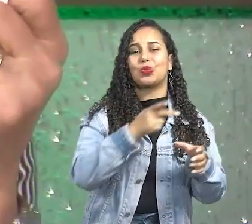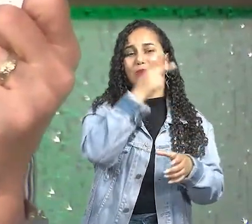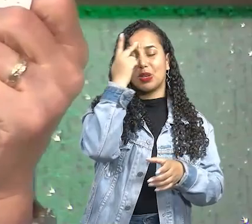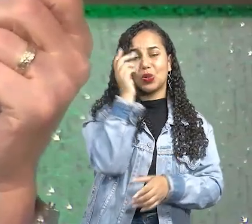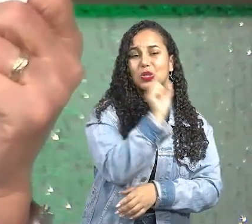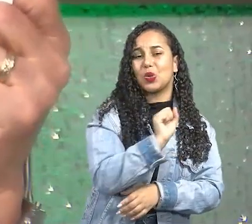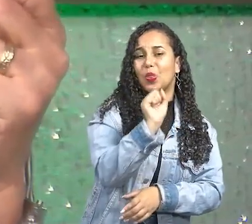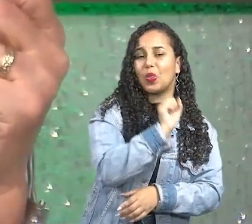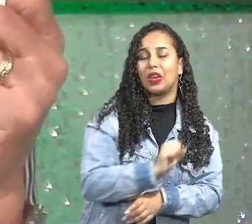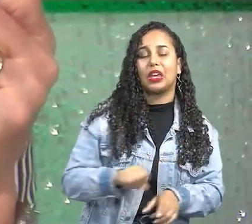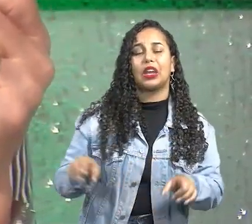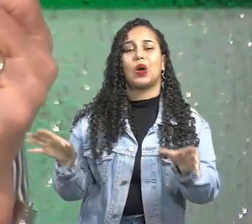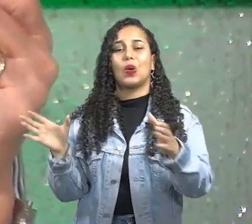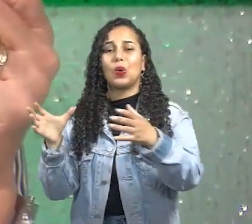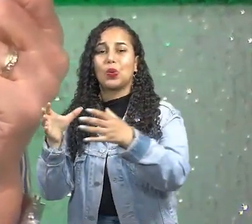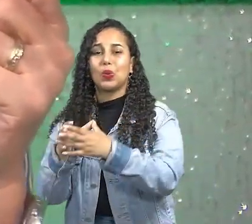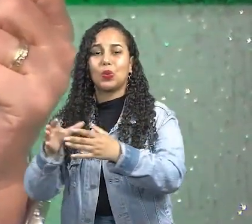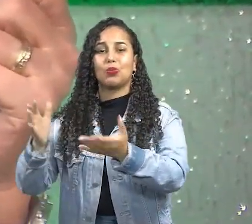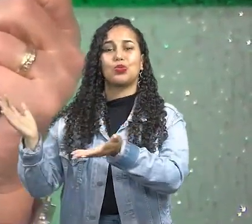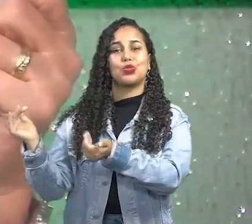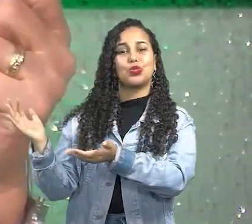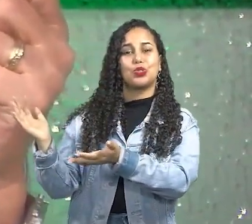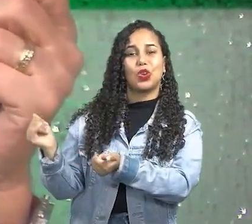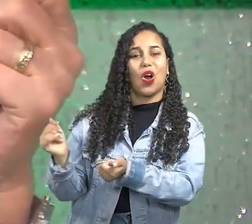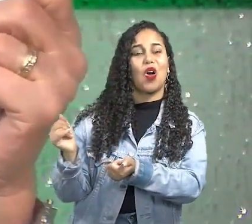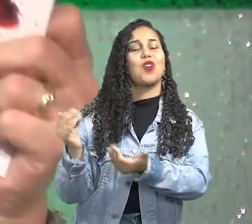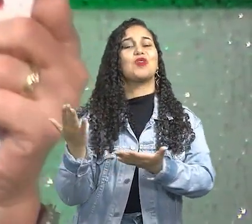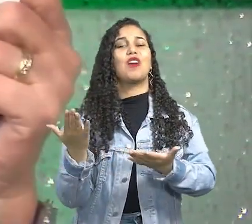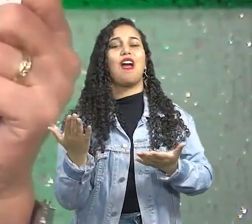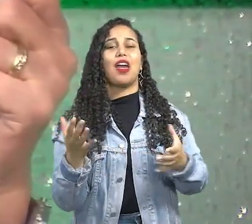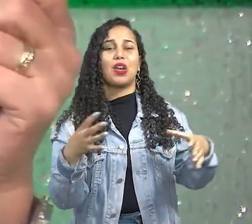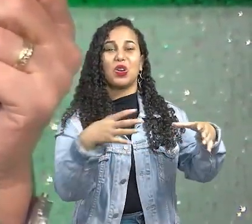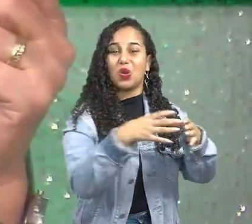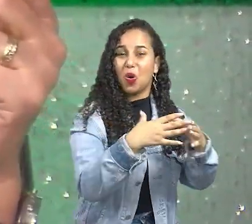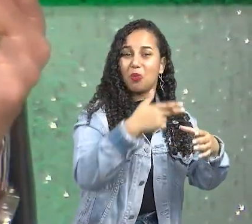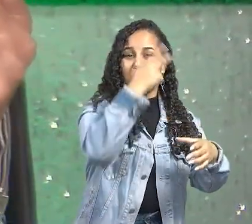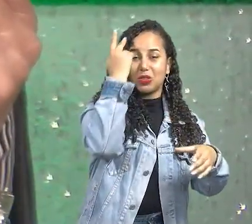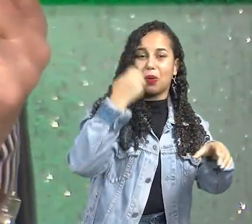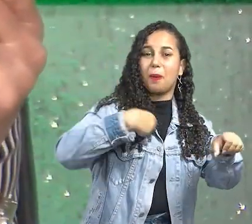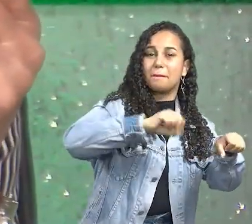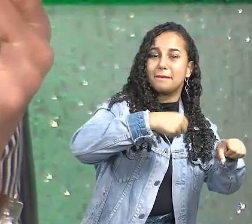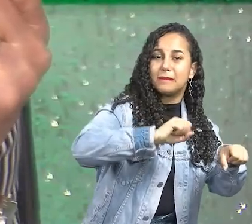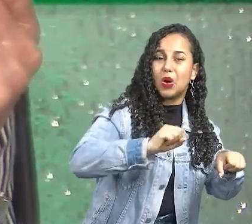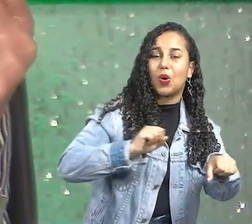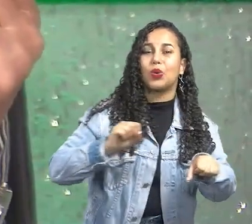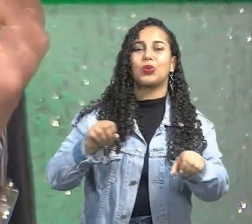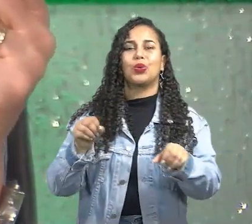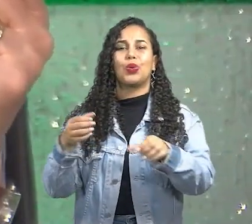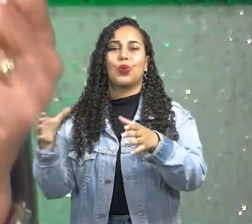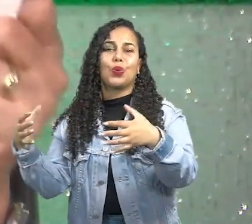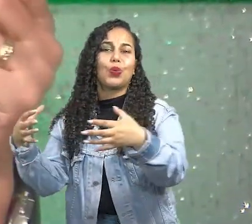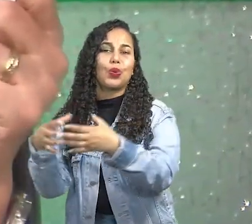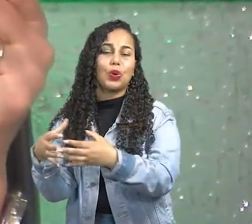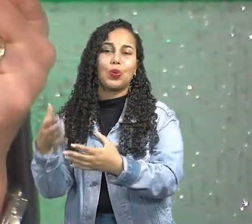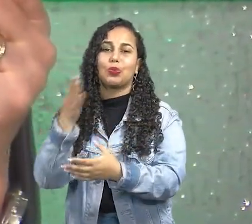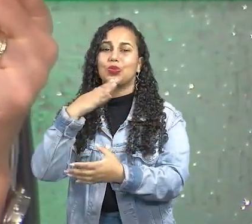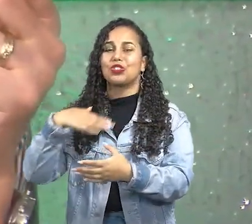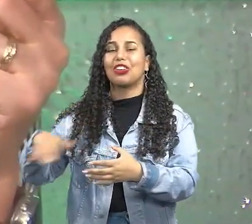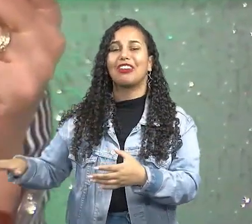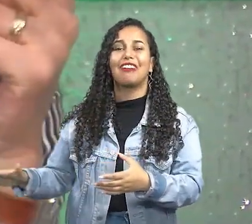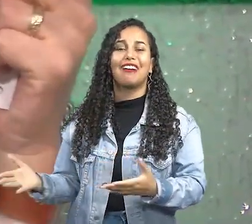temos a juventude no sábado, os adolescentes aí no sábado. Temos na sexta-feira os adolescentes,